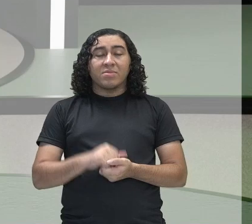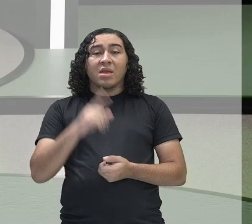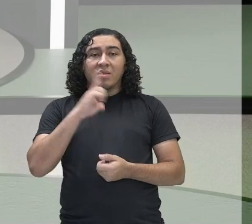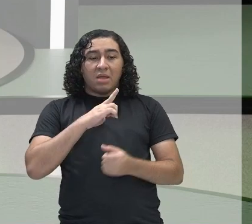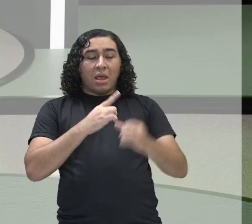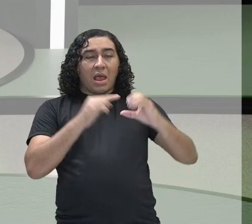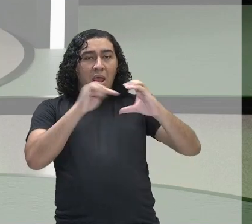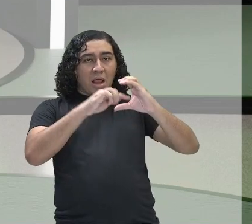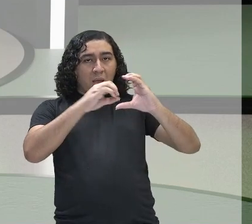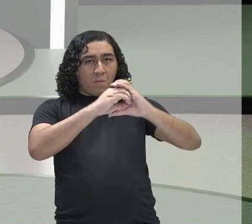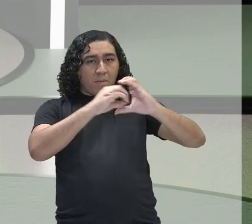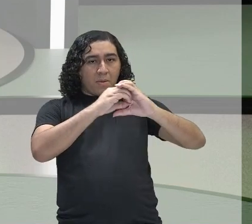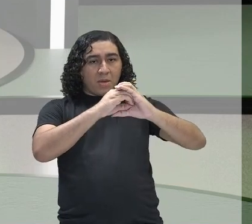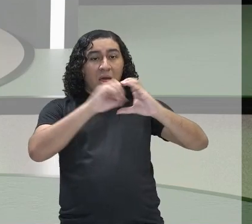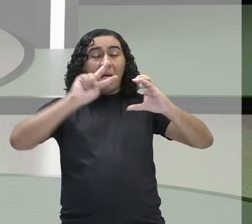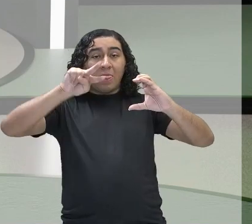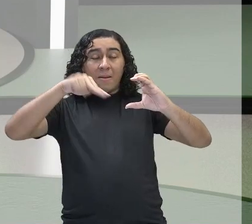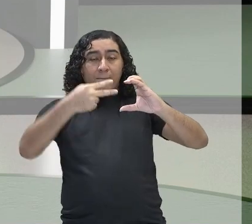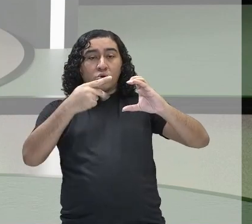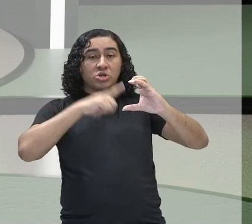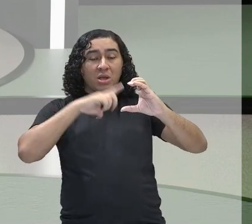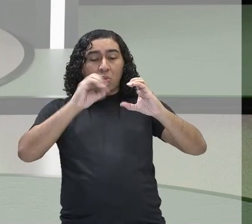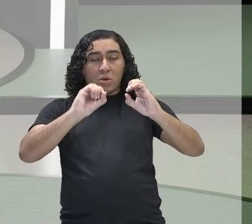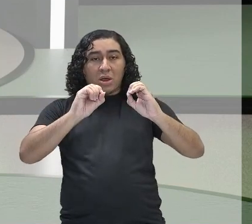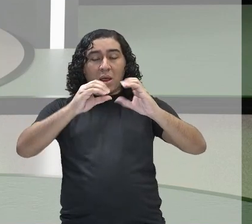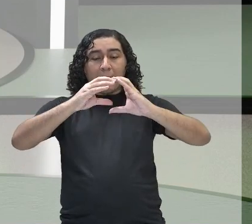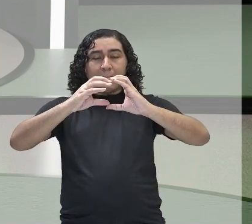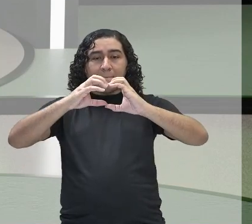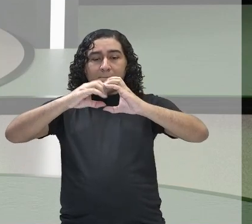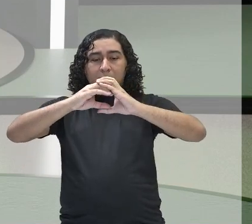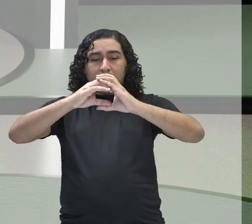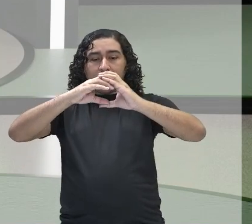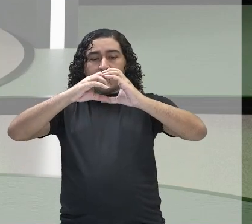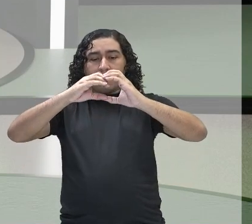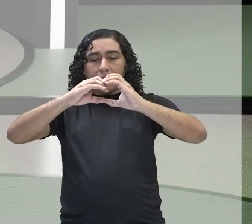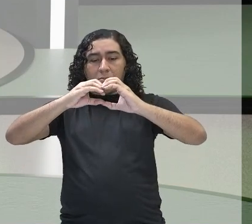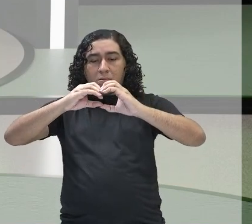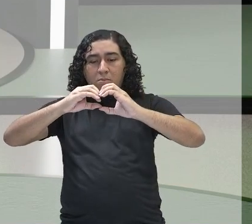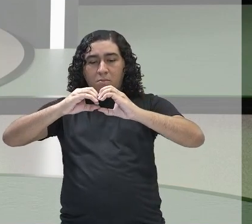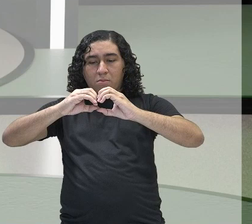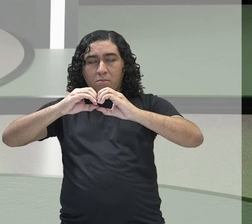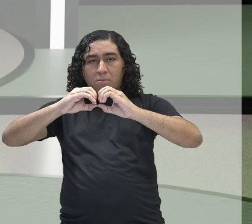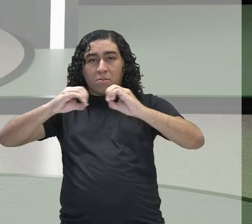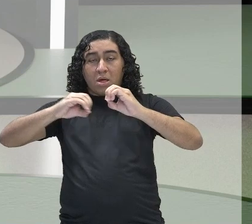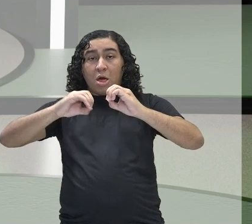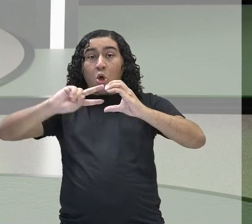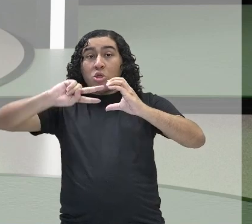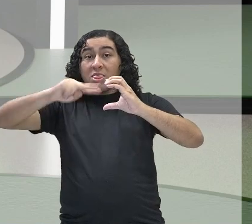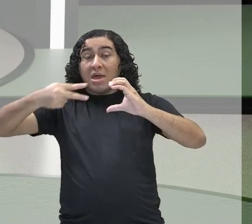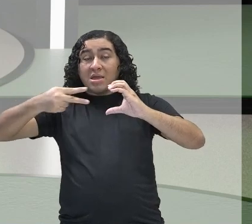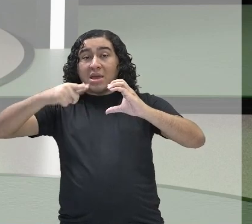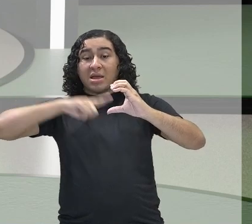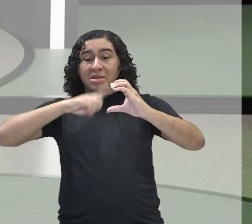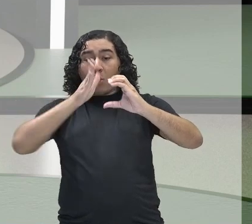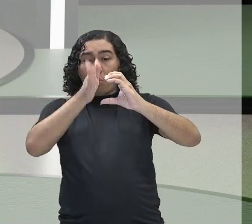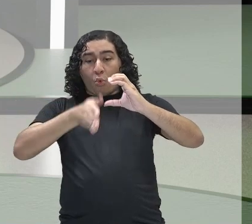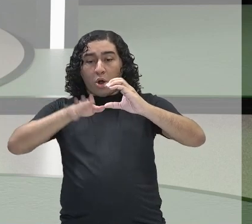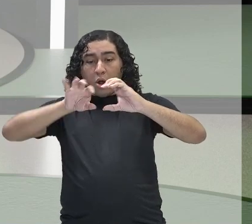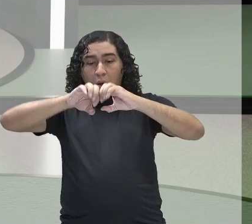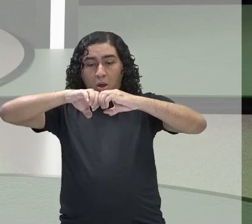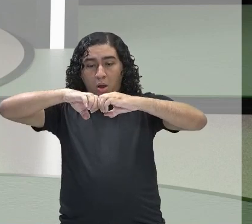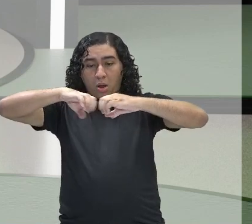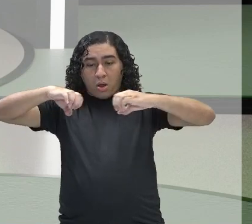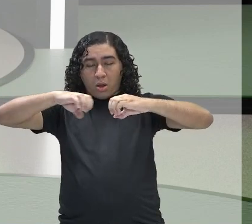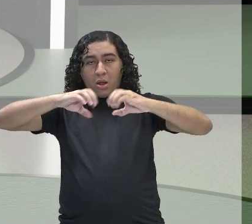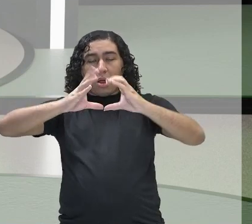mãe o processo de bipartição né ela vai ser ali repartida esse material genético que aumentou essa quantidade e